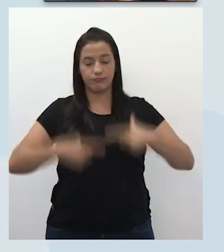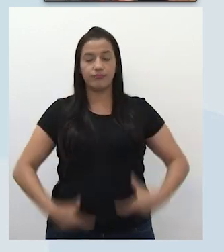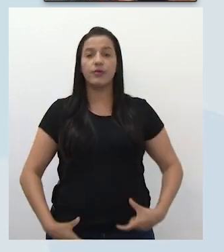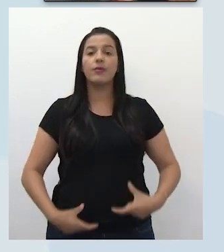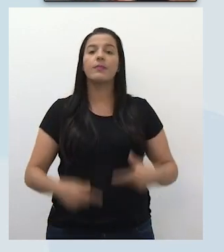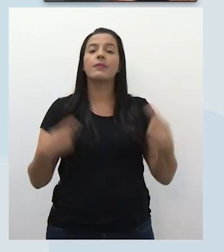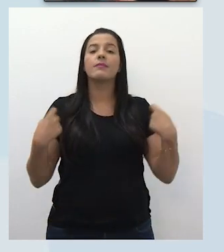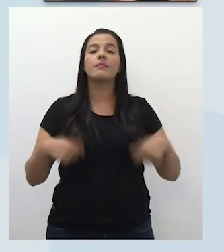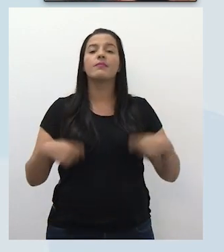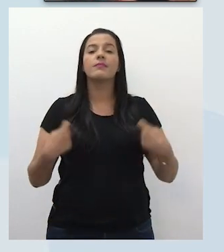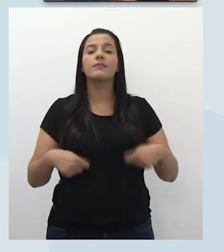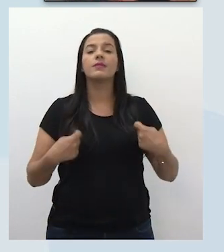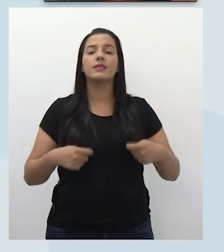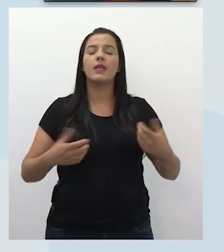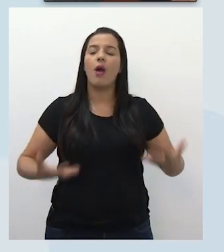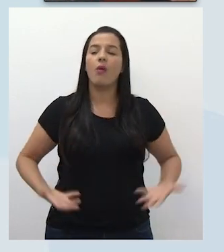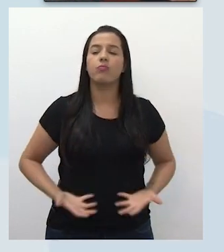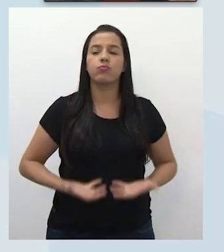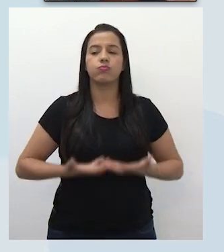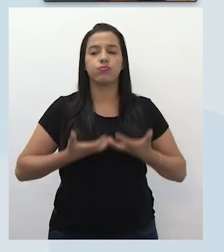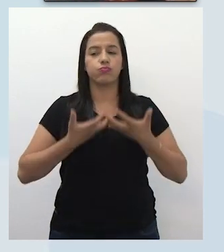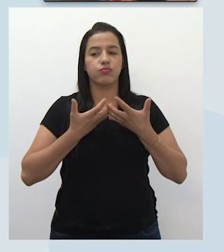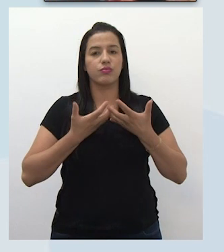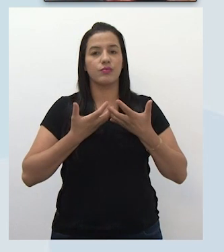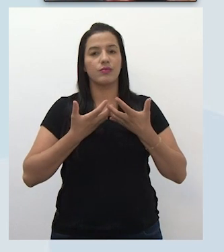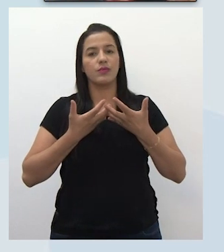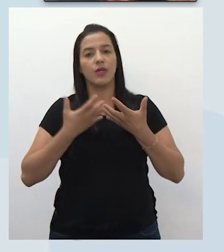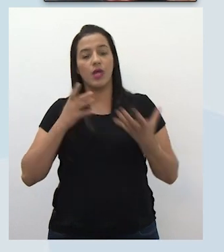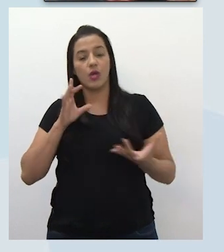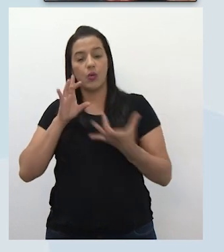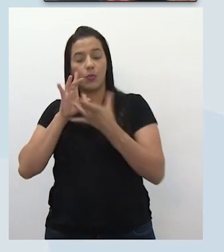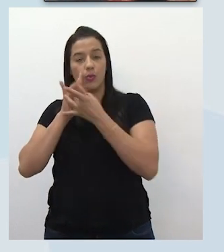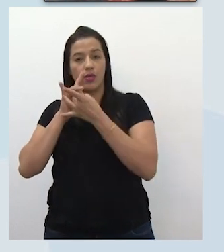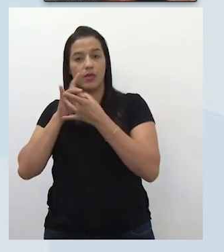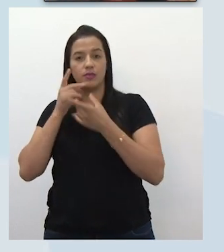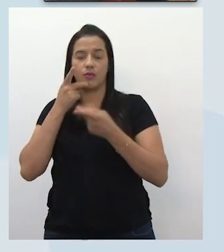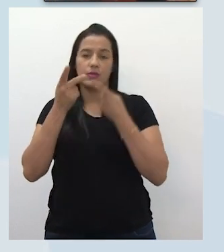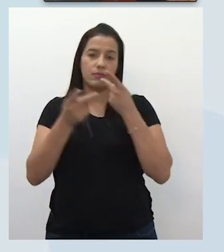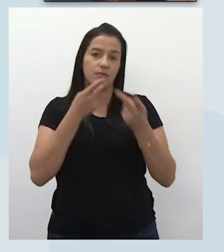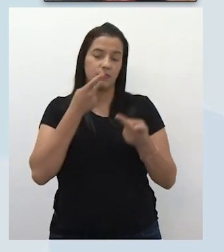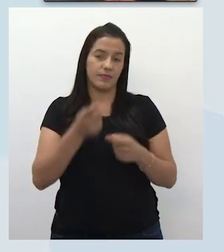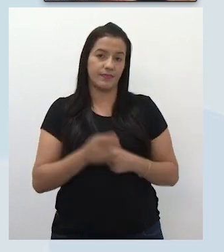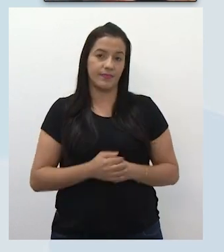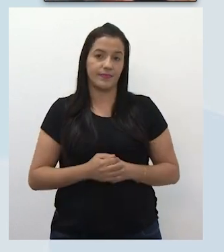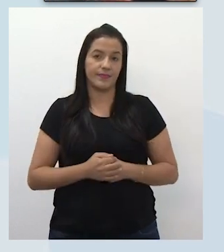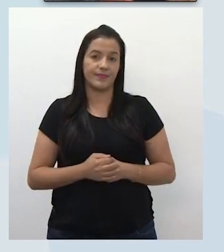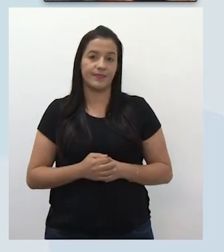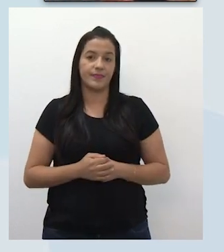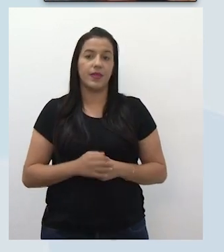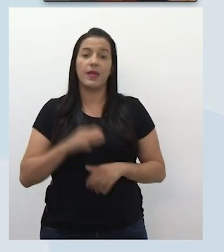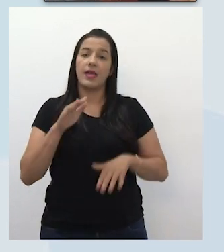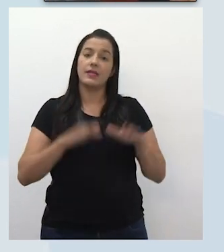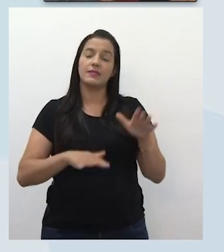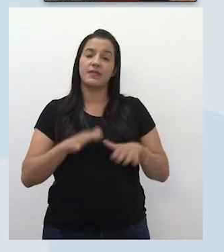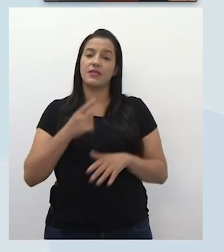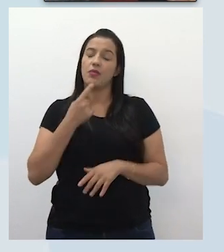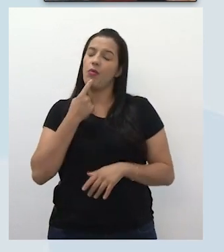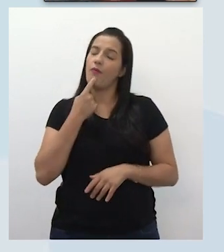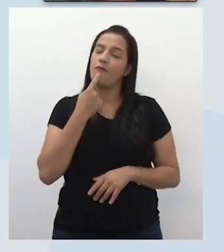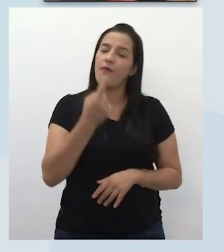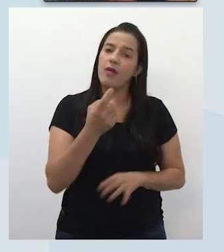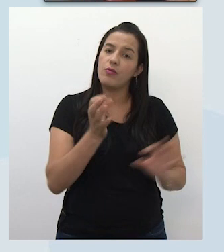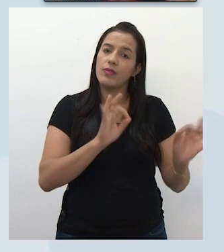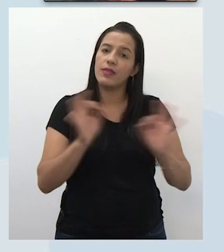precisa inspirar coerência com as nossas palavras. Porque aquilo que eu não digo, mas eu